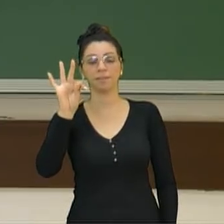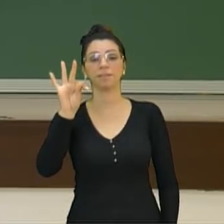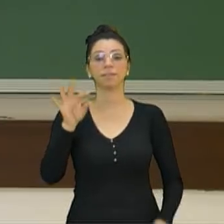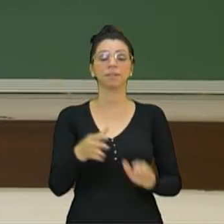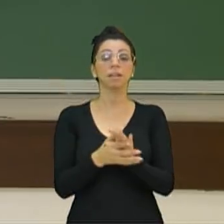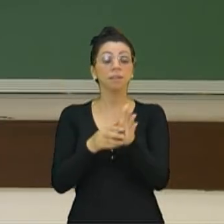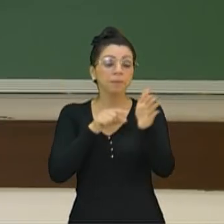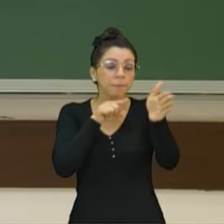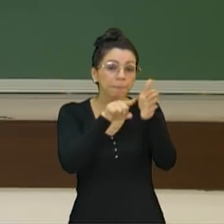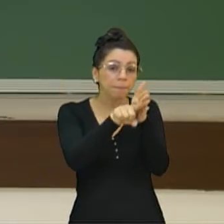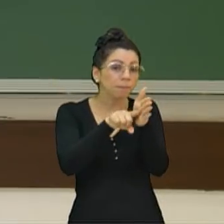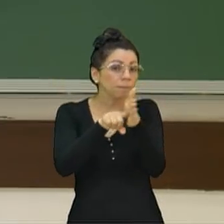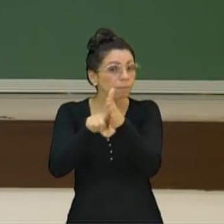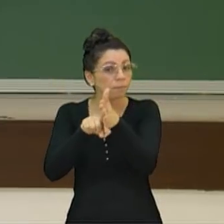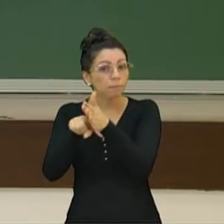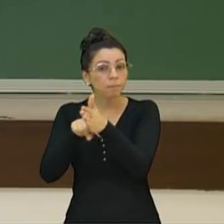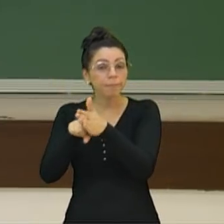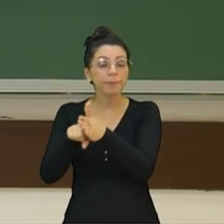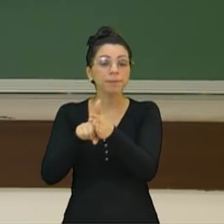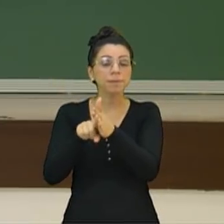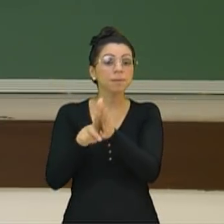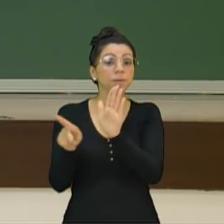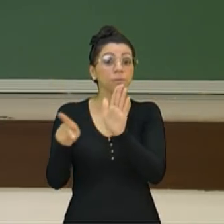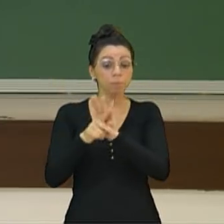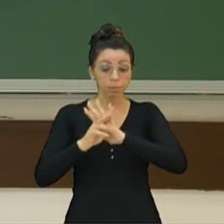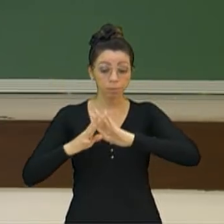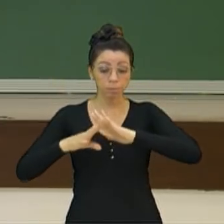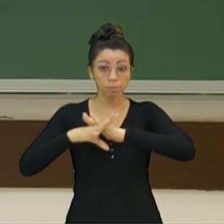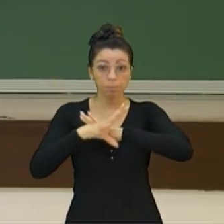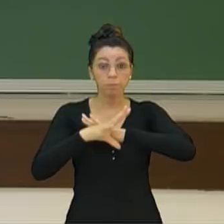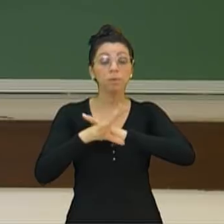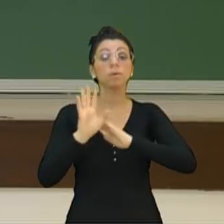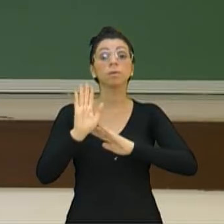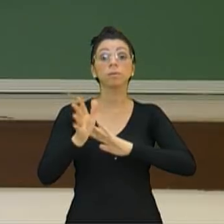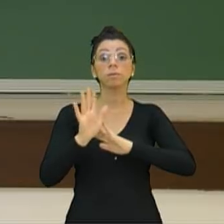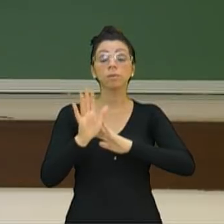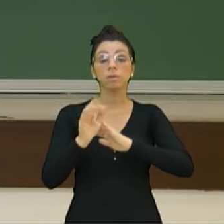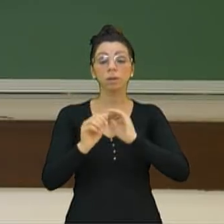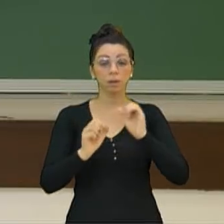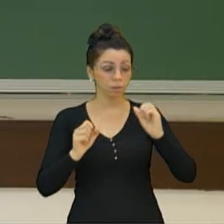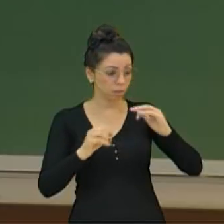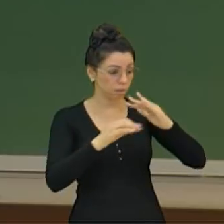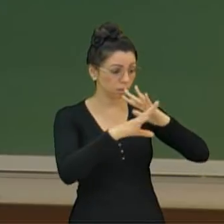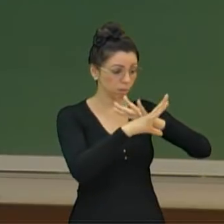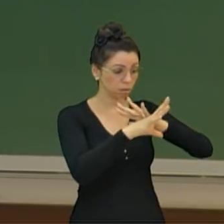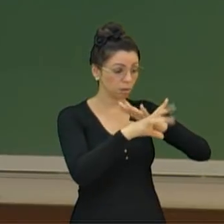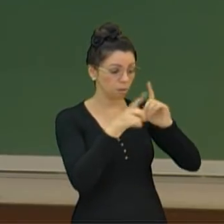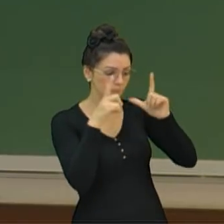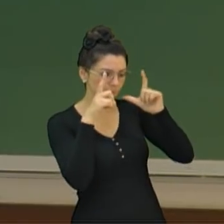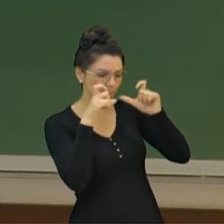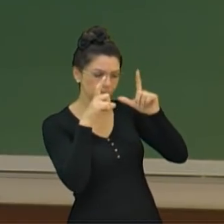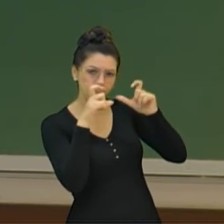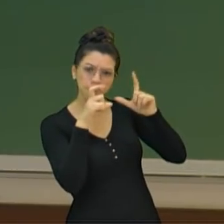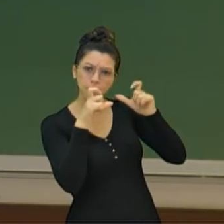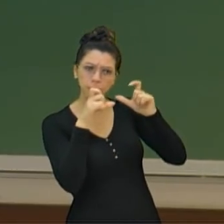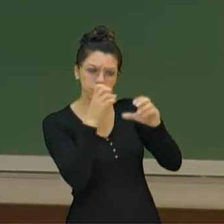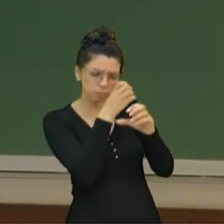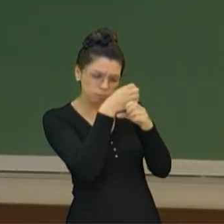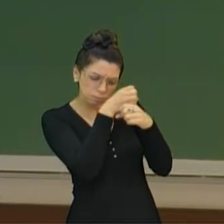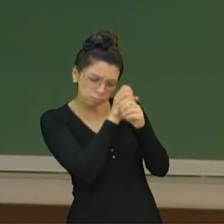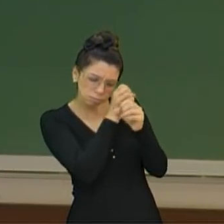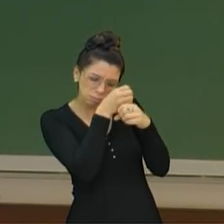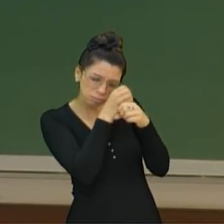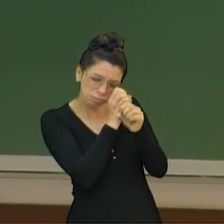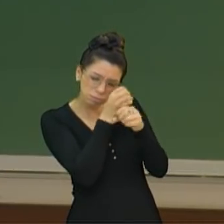estão pesquisando sobre os neurônios. Eles já tiraram imagens, fotografias, vai